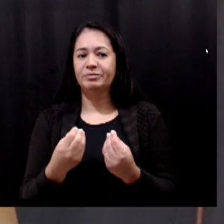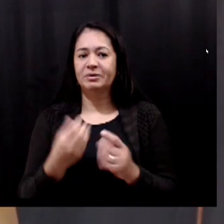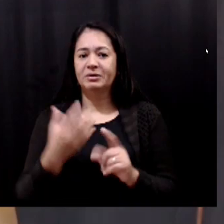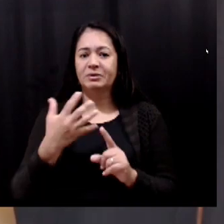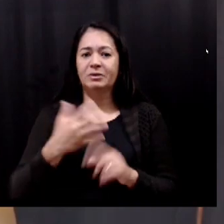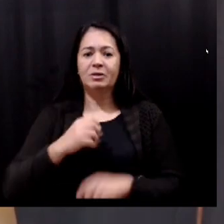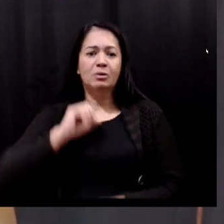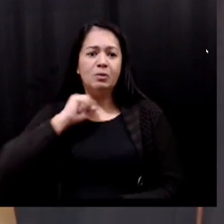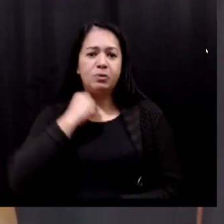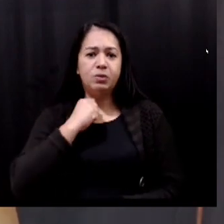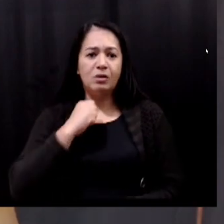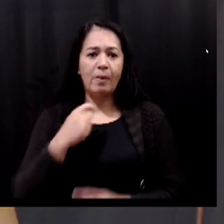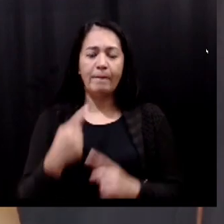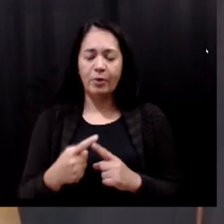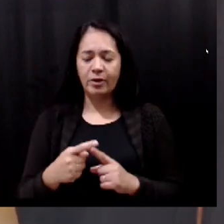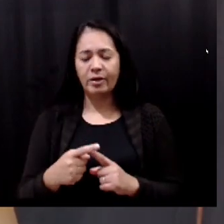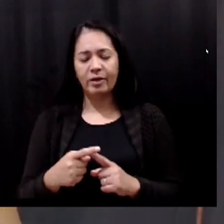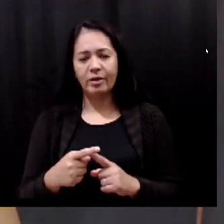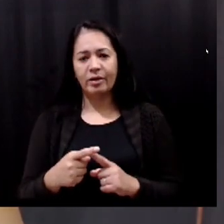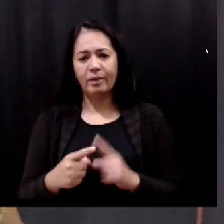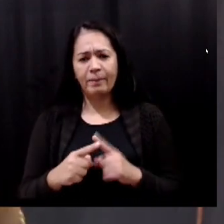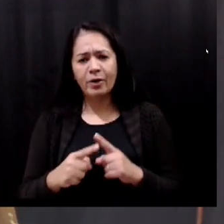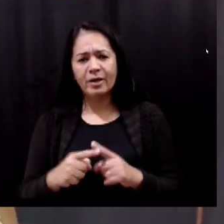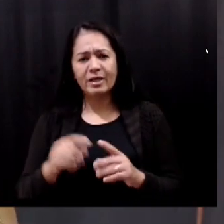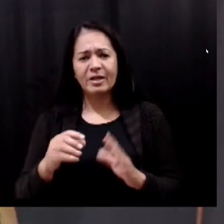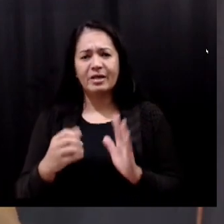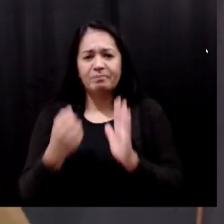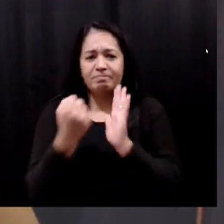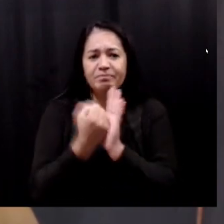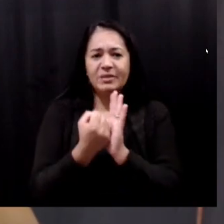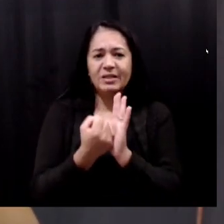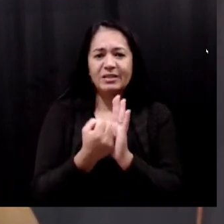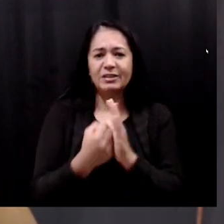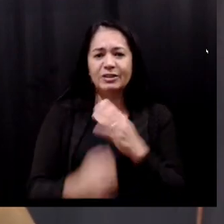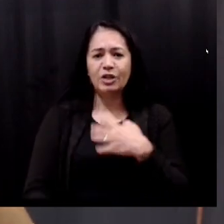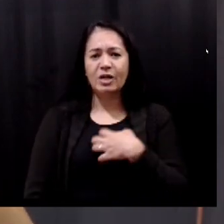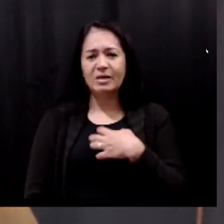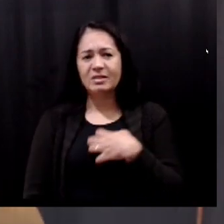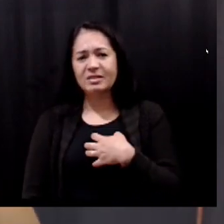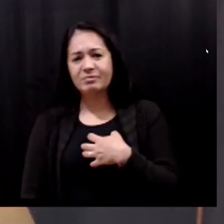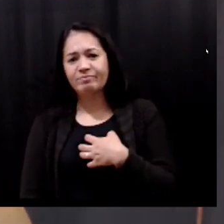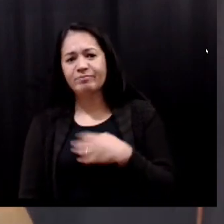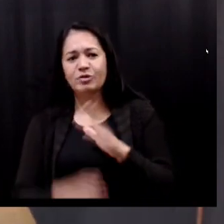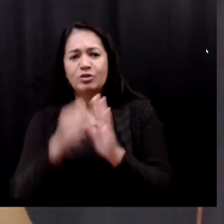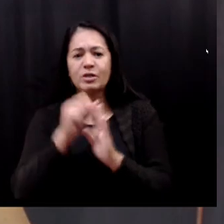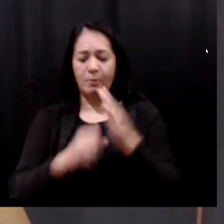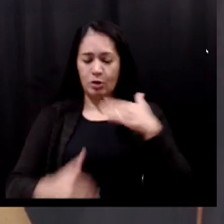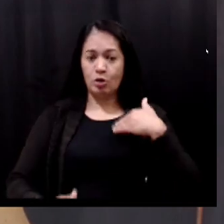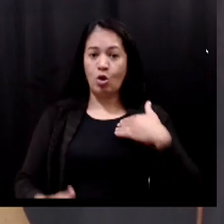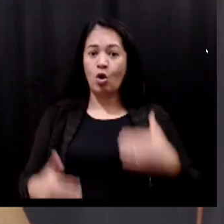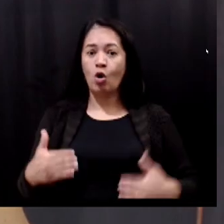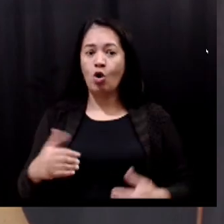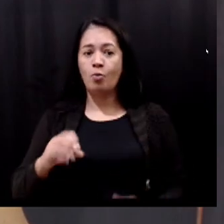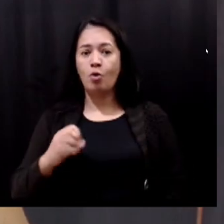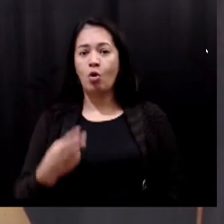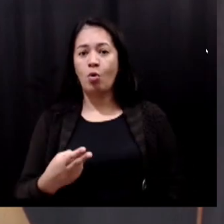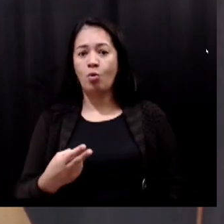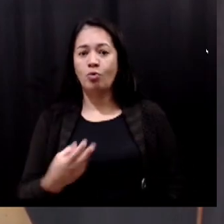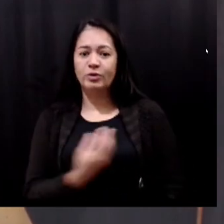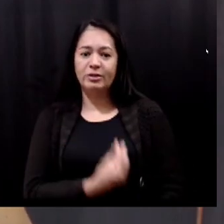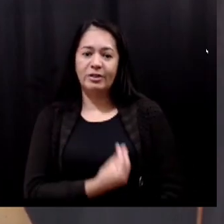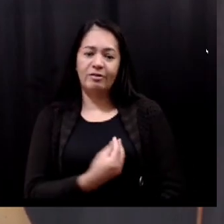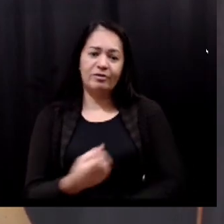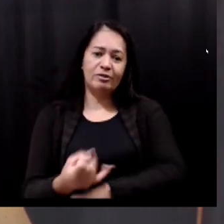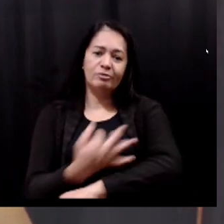porque realmente as marcas, né, os símbolos, eles vão aparecendo no corpo ou na vida emocional. Então a gente precisa estar